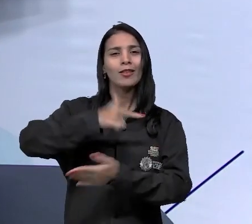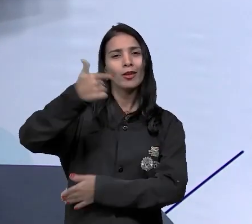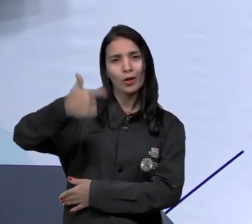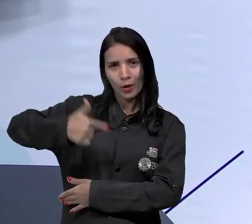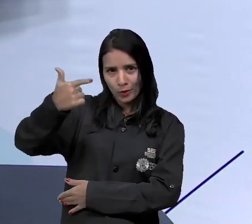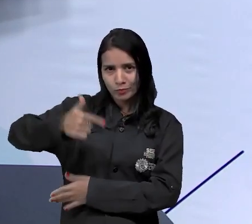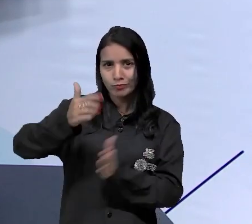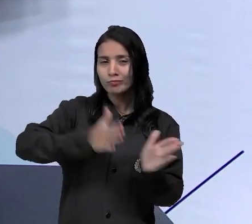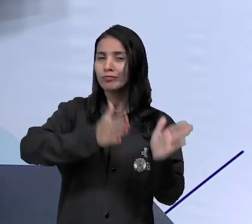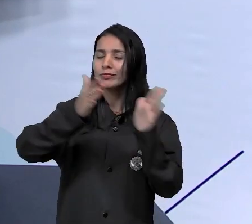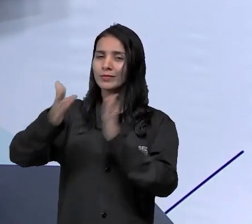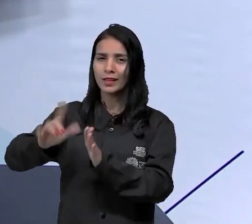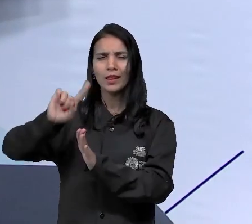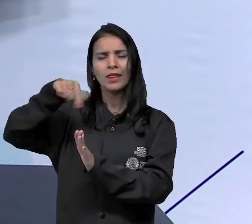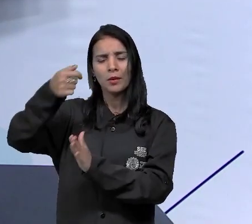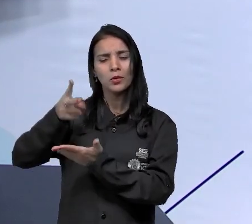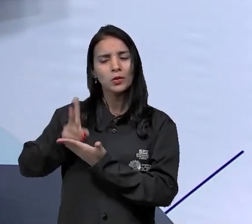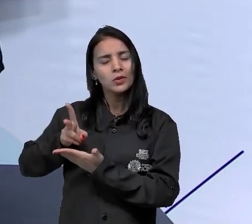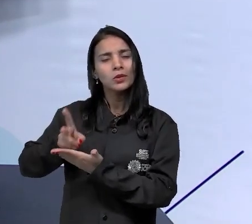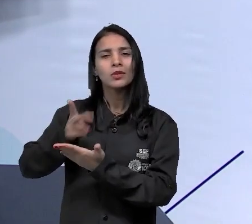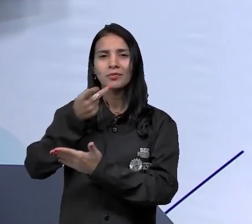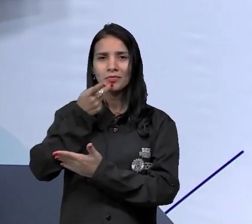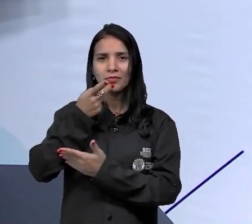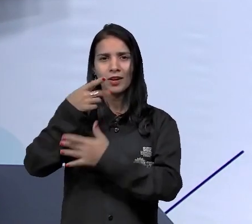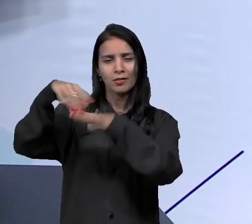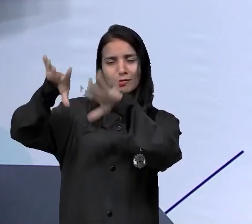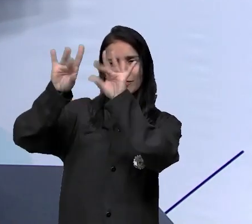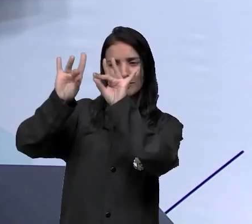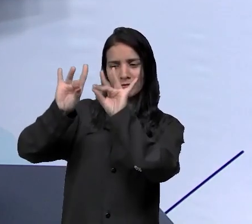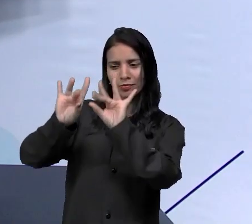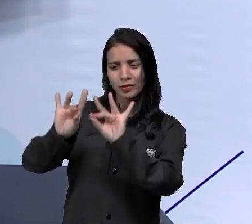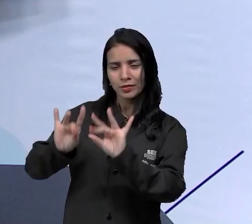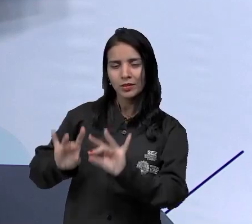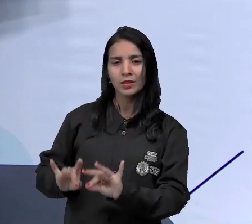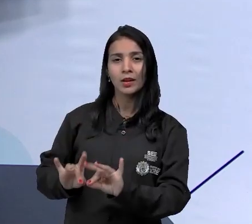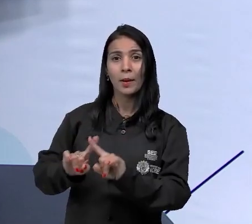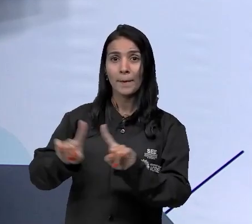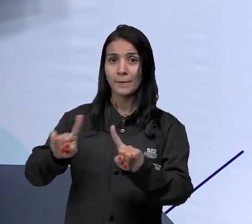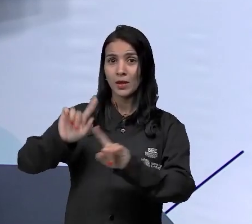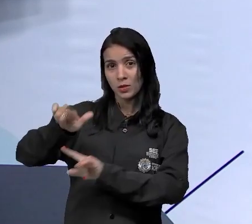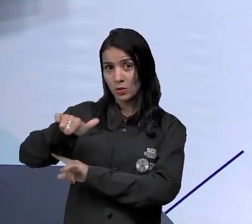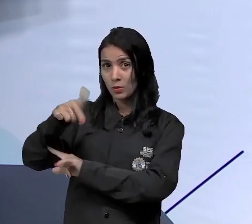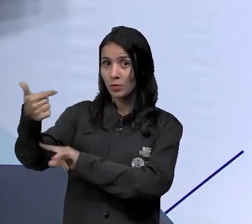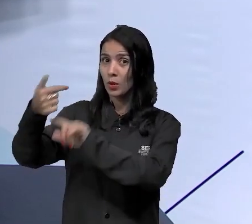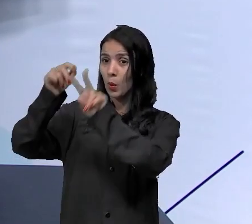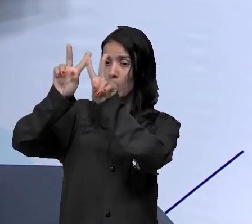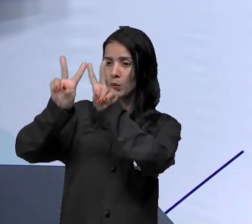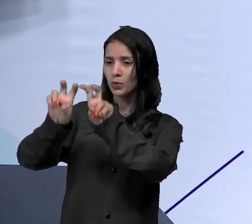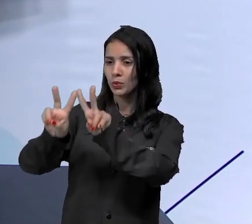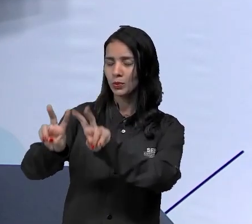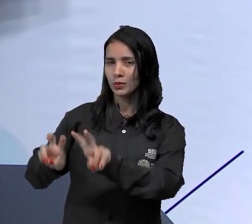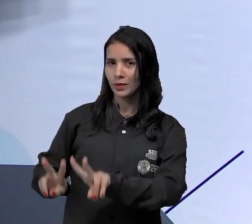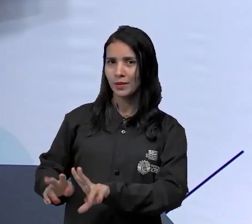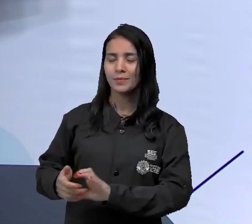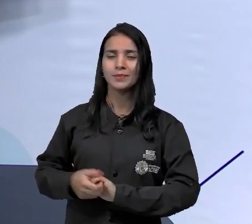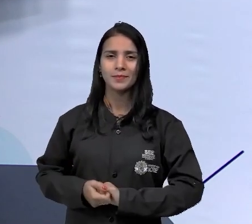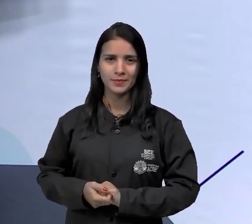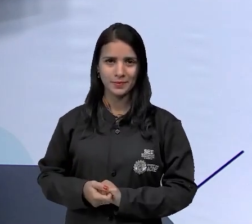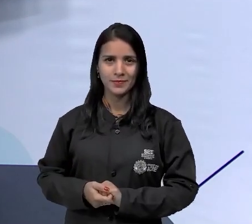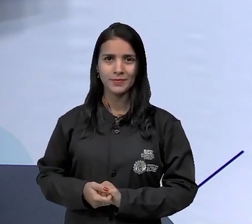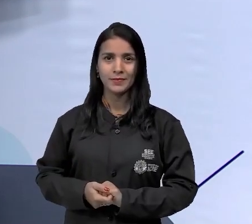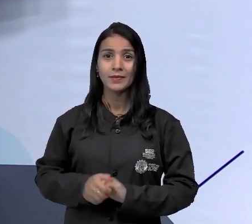vai continuar falando aí um pouco dos biomas, só que agora a gente vai falar dos domínios morfoclimáticos.